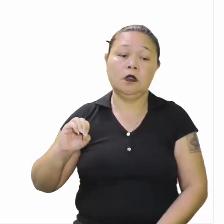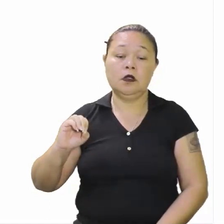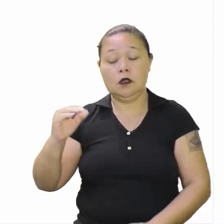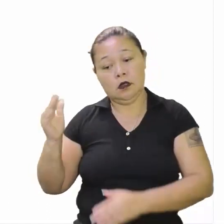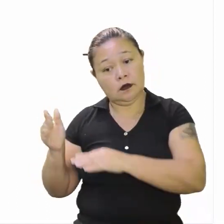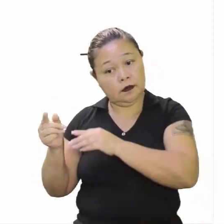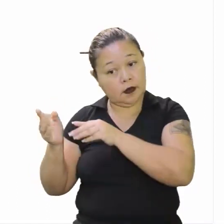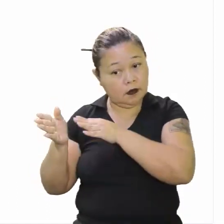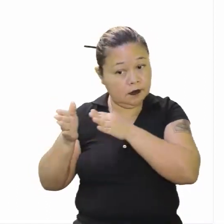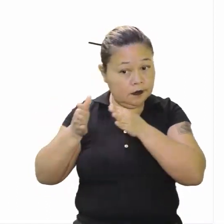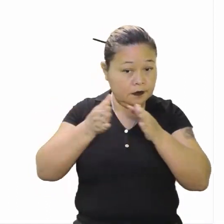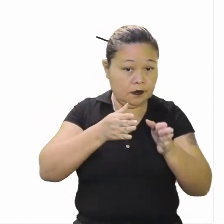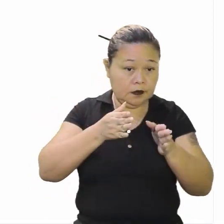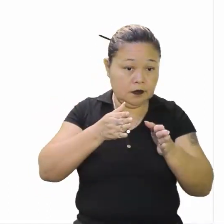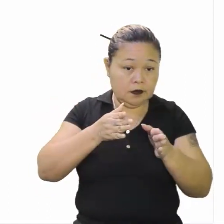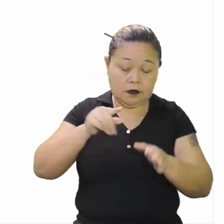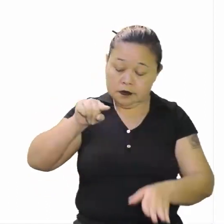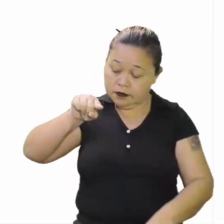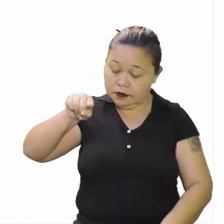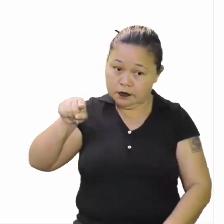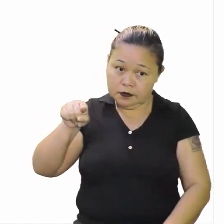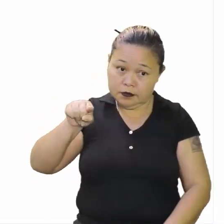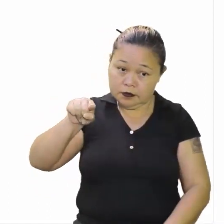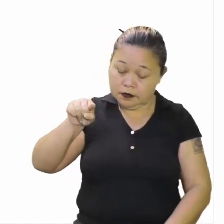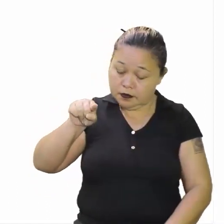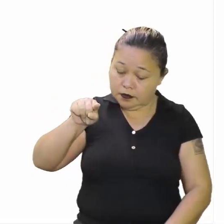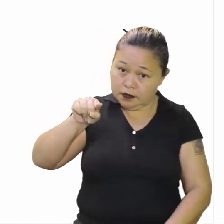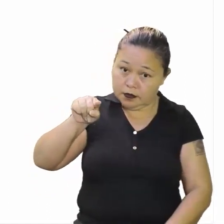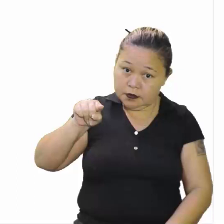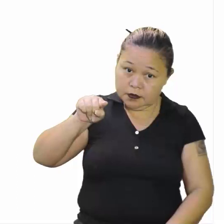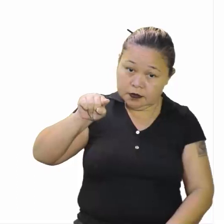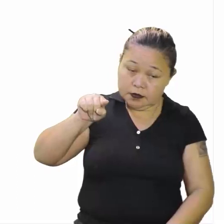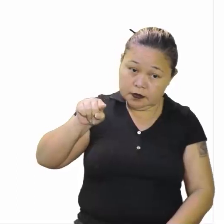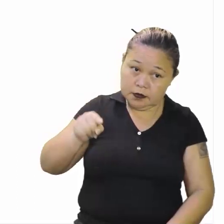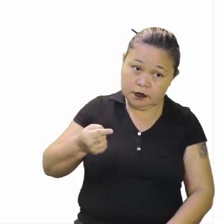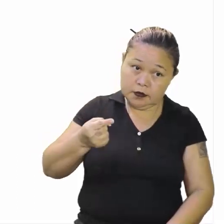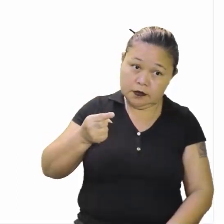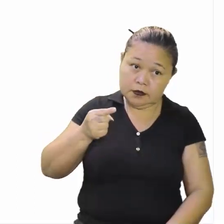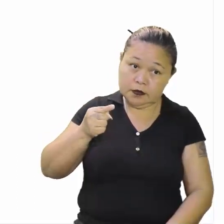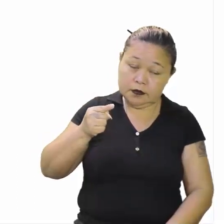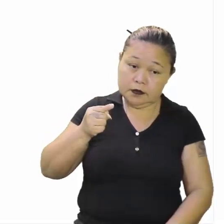esquerda, colocaria a vírgula entre 4 e 1. Então, ficaria o quê?